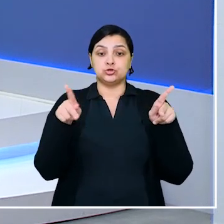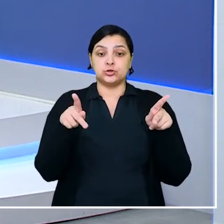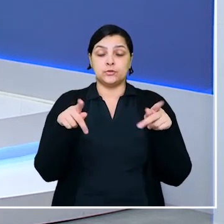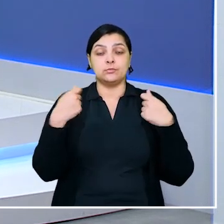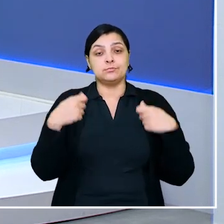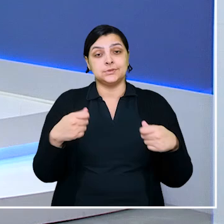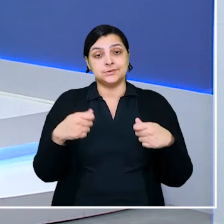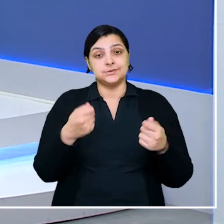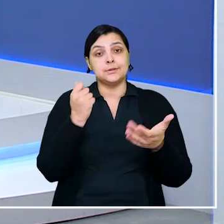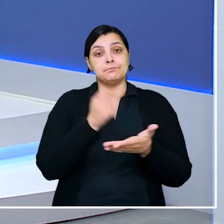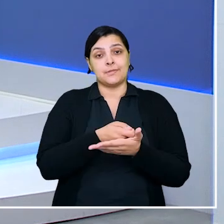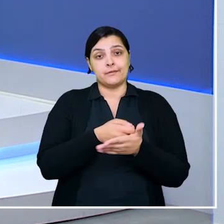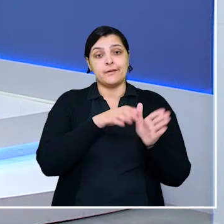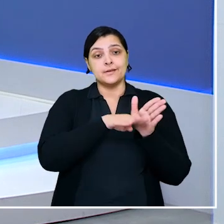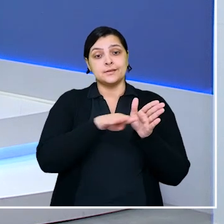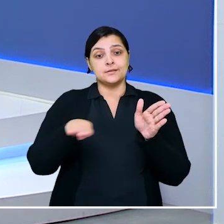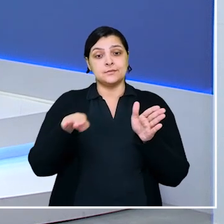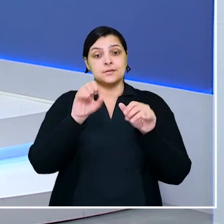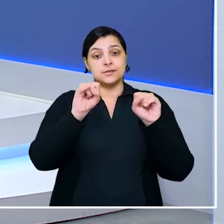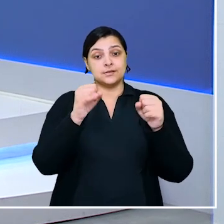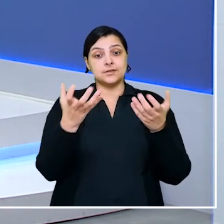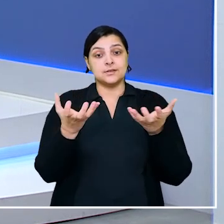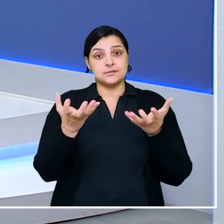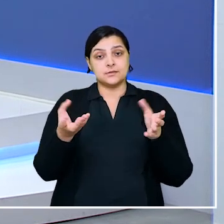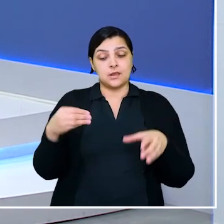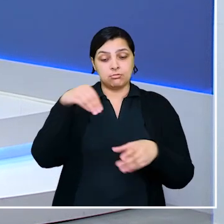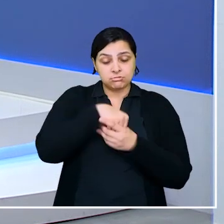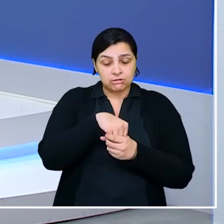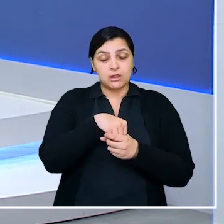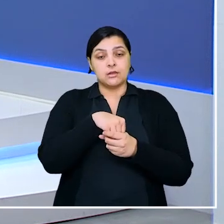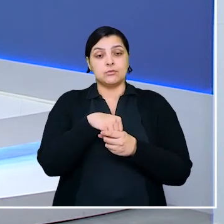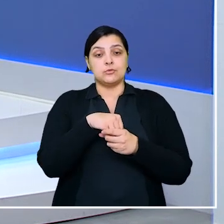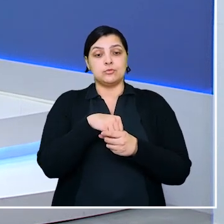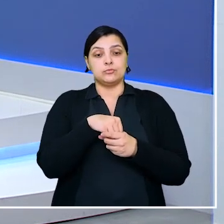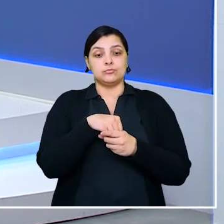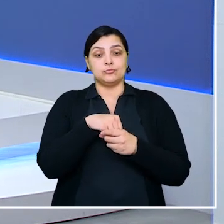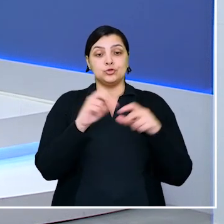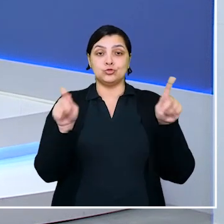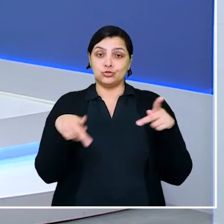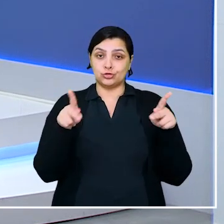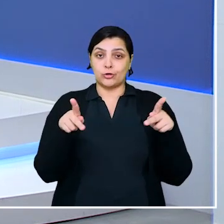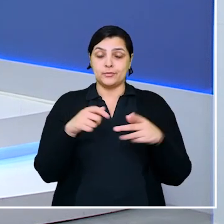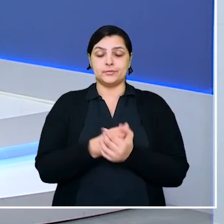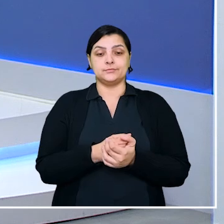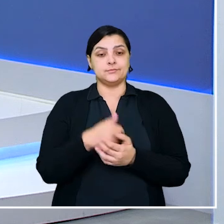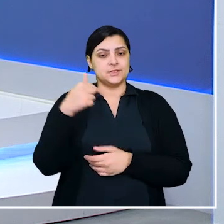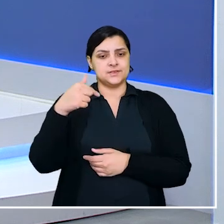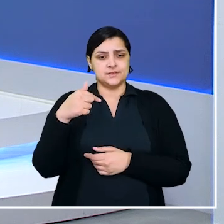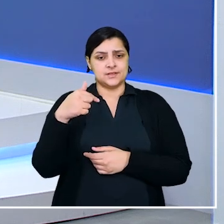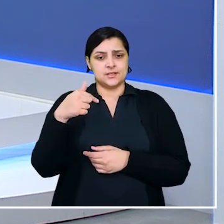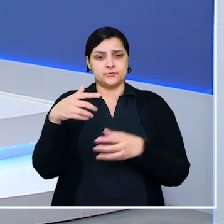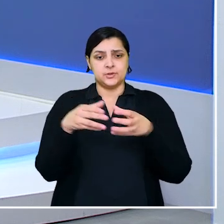vão ter de pagar estacionamento se quiserem parar o carro dentro do estabelecimento. A sétima turma